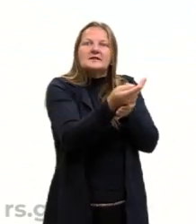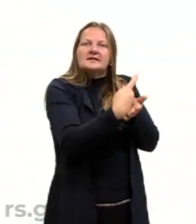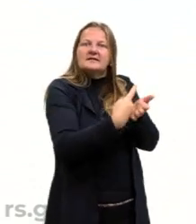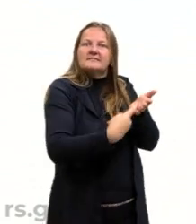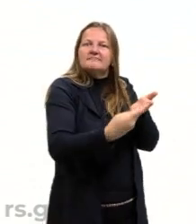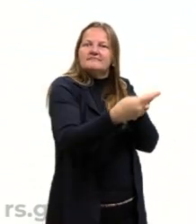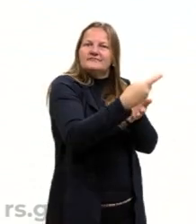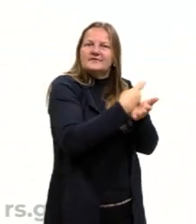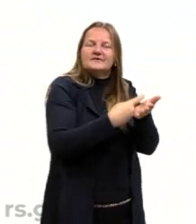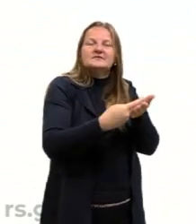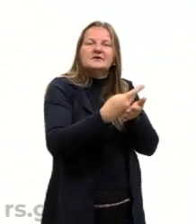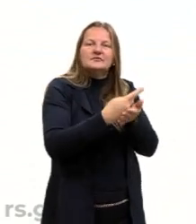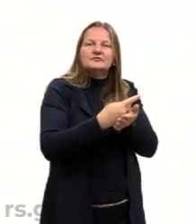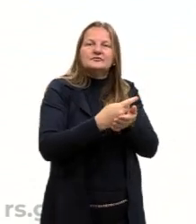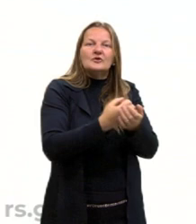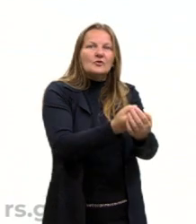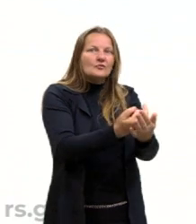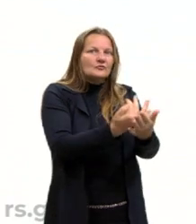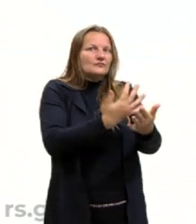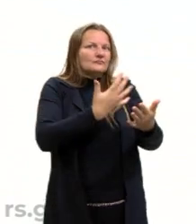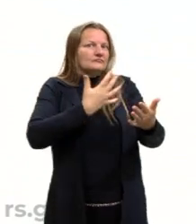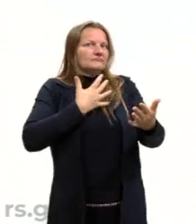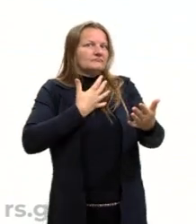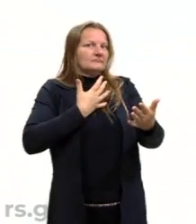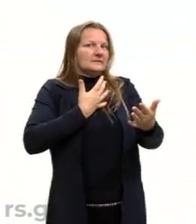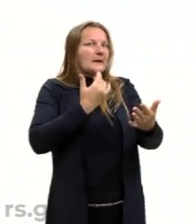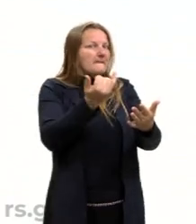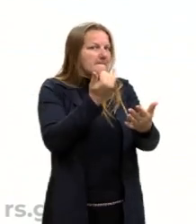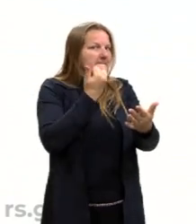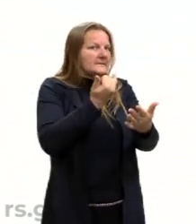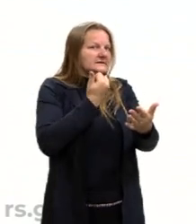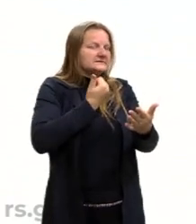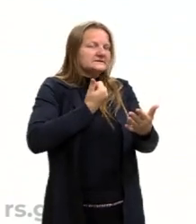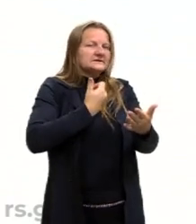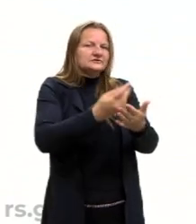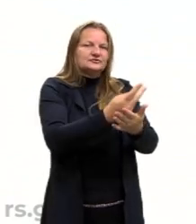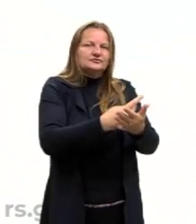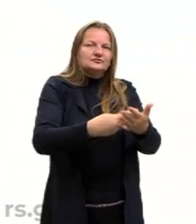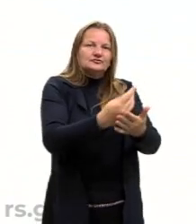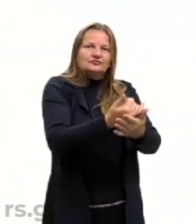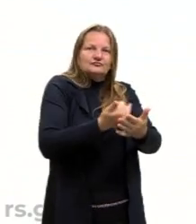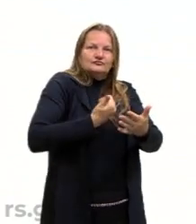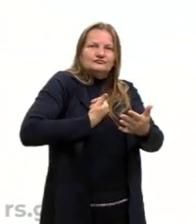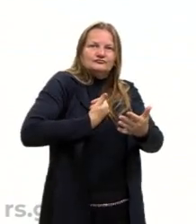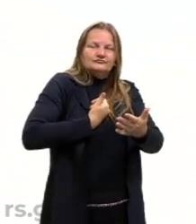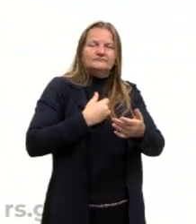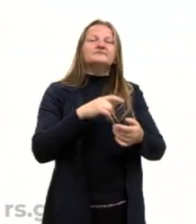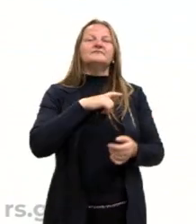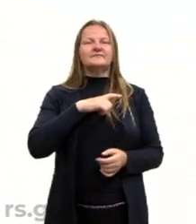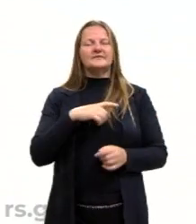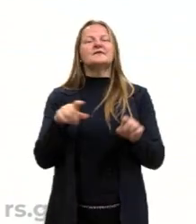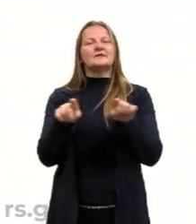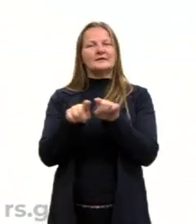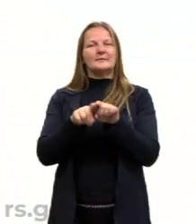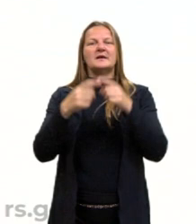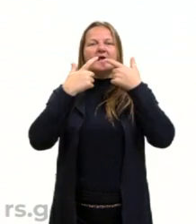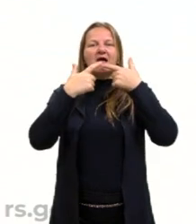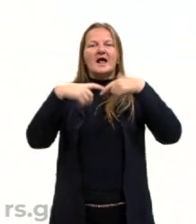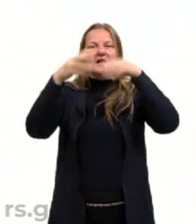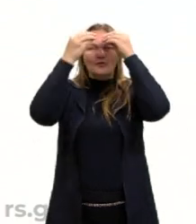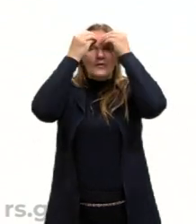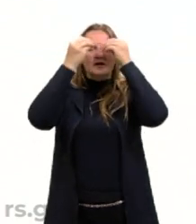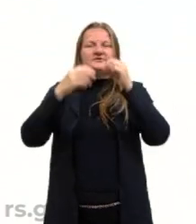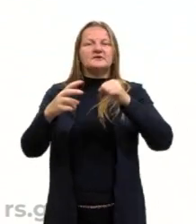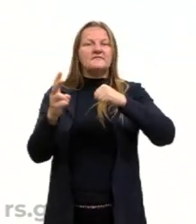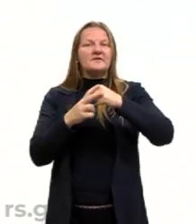mas eram desenhos que transmitiam uma mensagem assim como a gente já falou em aulas anteriores é sobre a questão da linguagem verbal